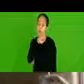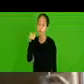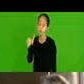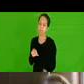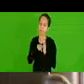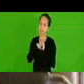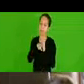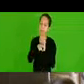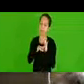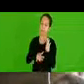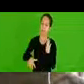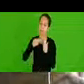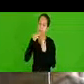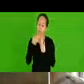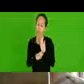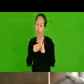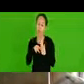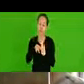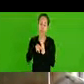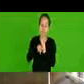metodologia, na pesquisa,